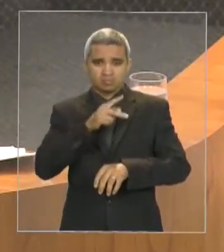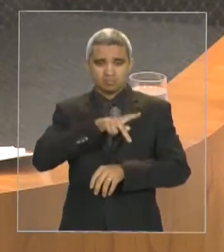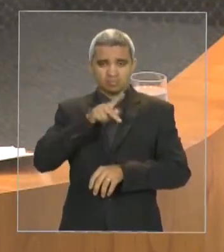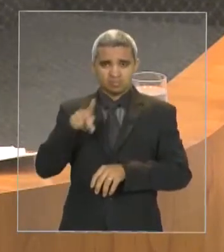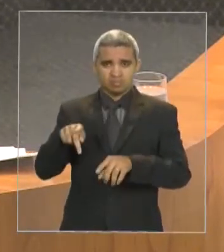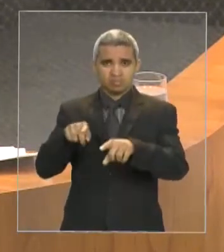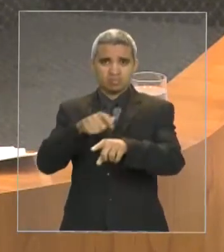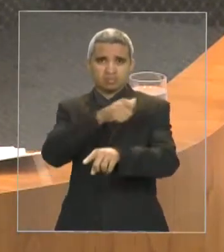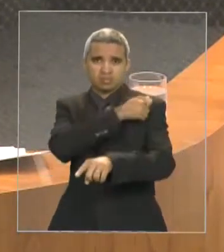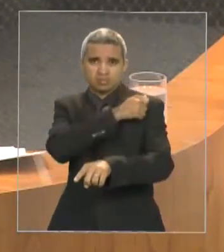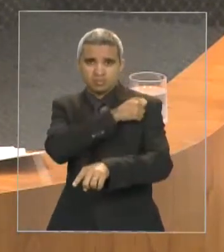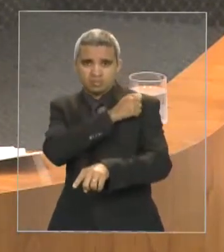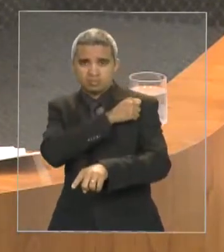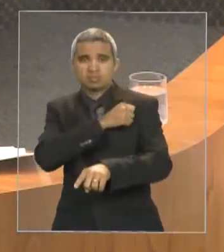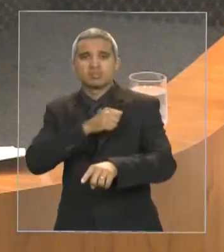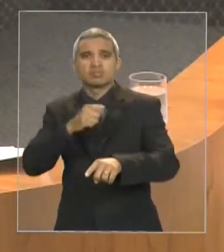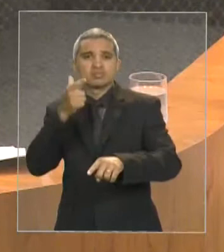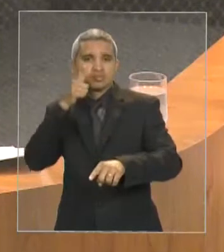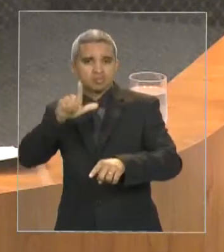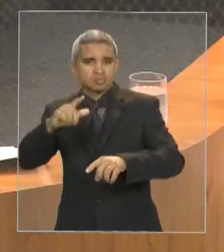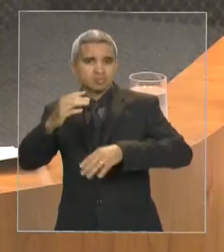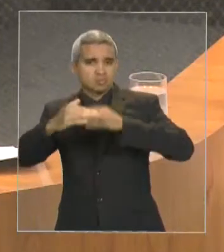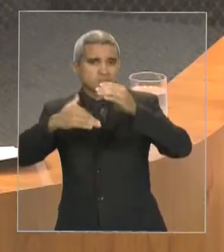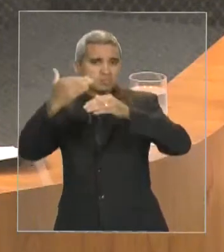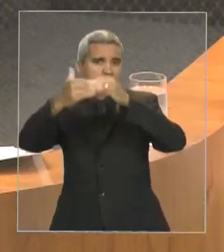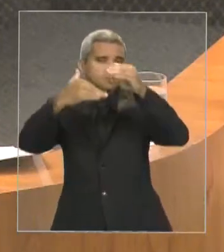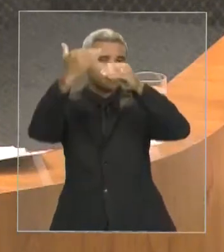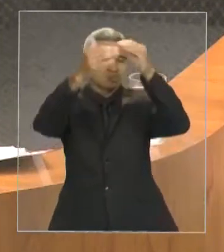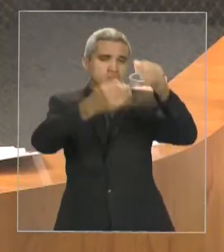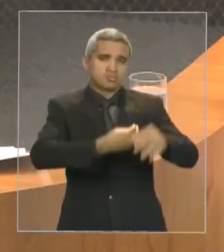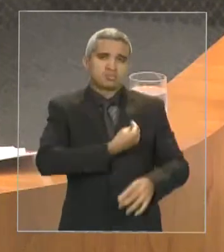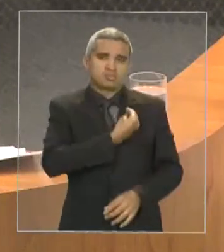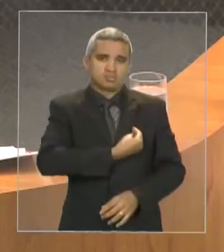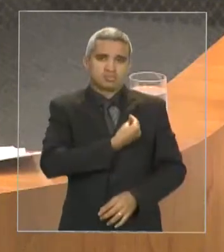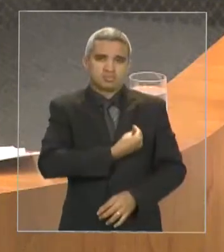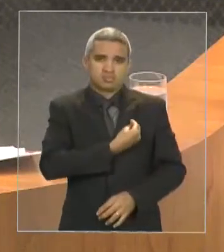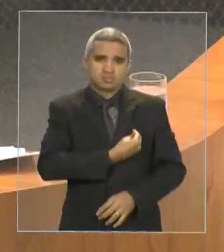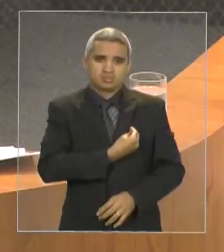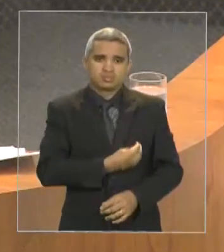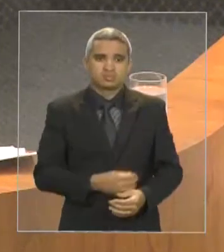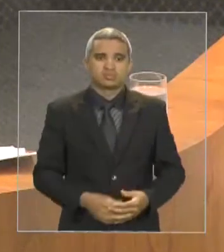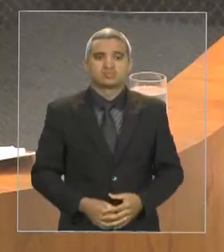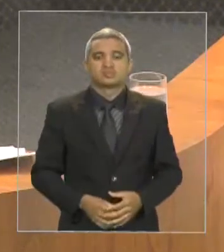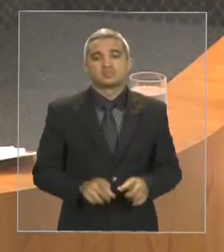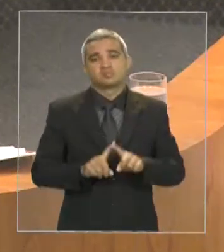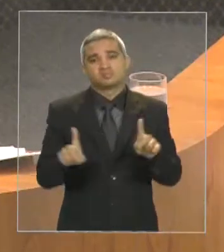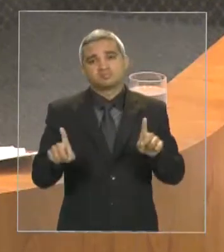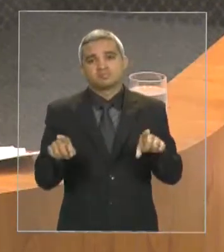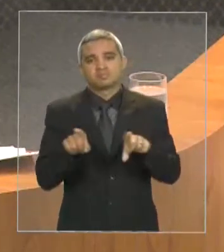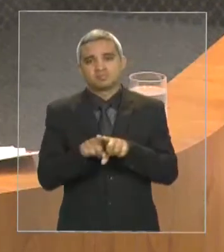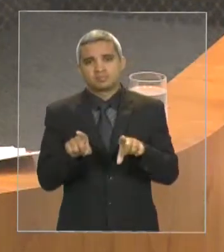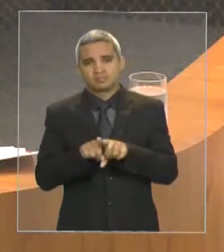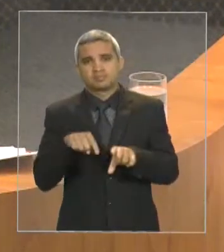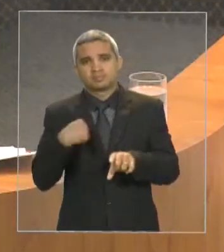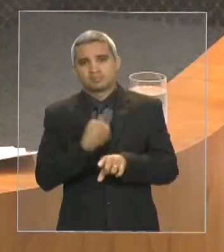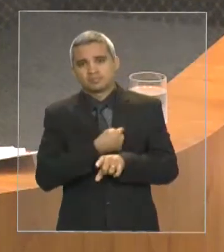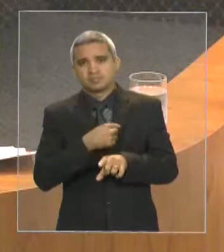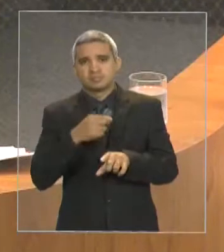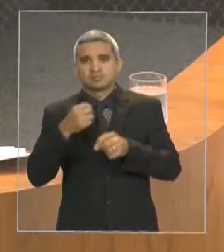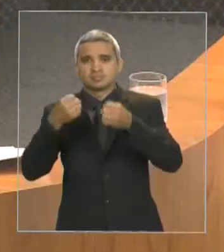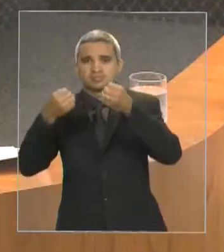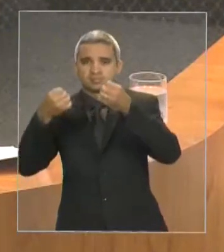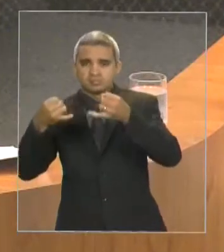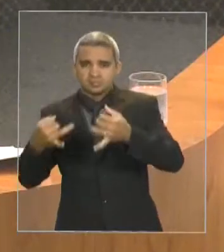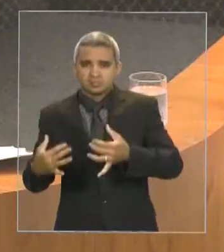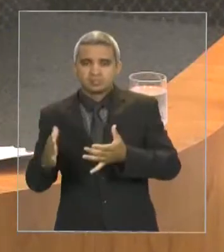resultados e que os alunos tenham êxito na vida pós-escolar. Infelizmente, temos que falar também de alguns entraves que o